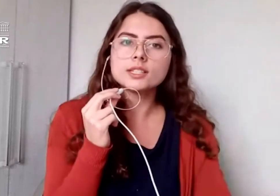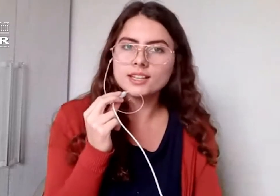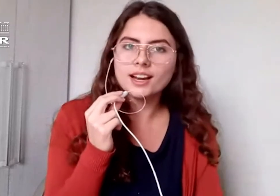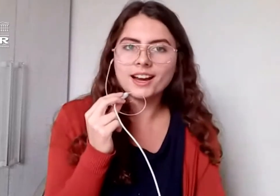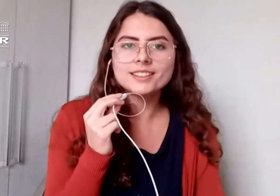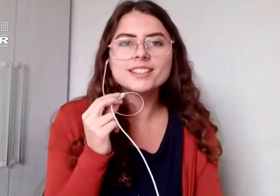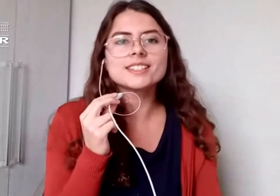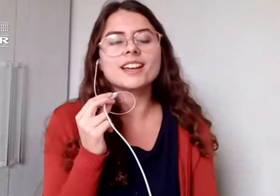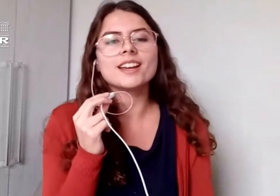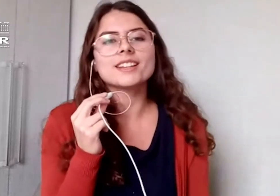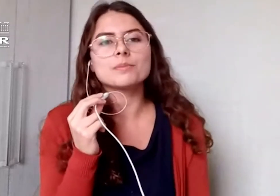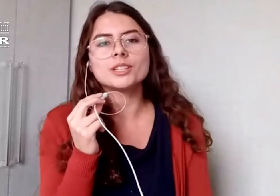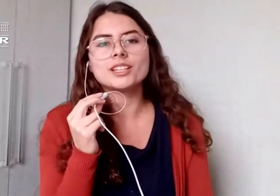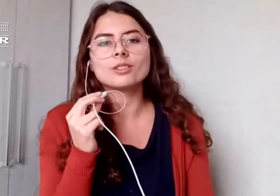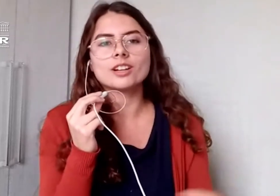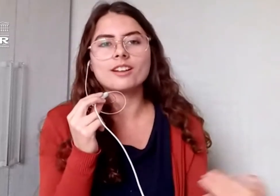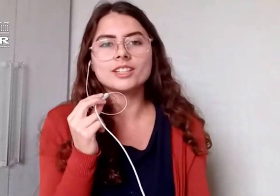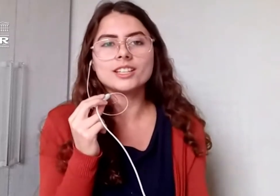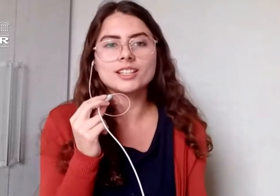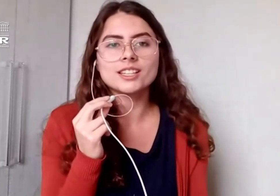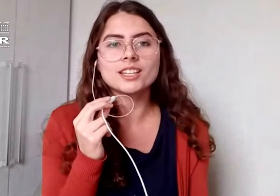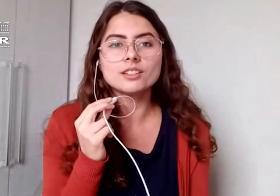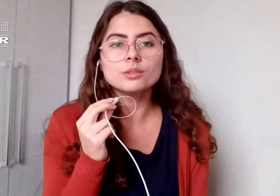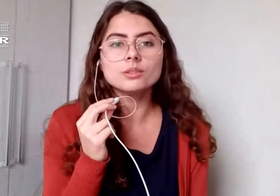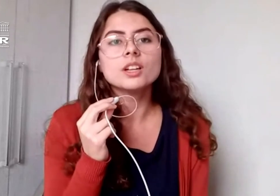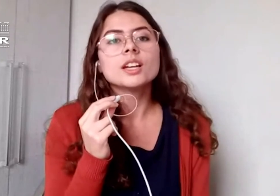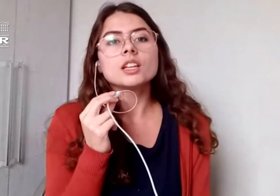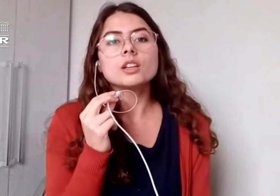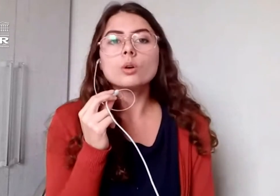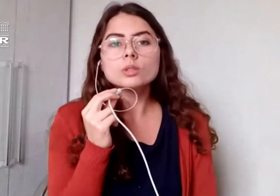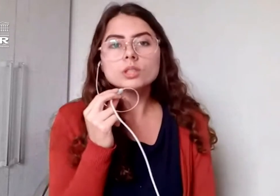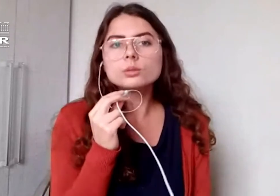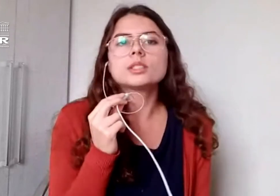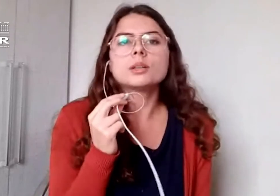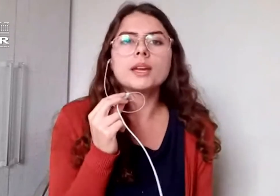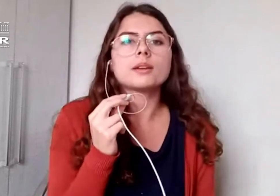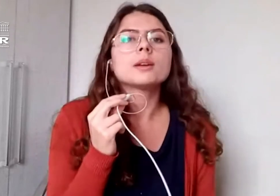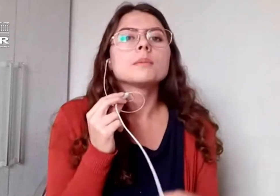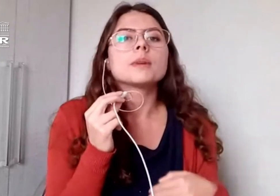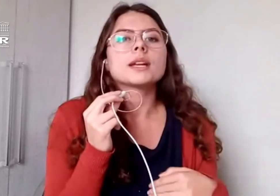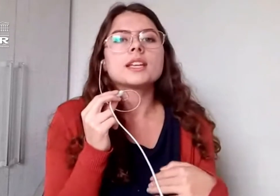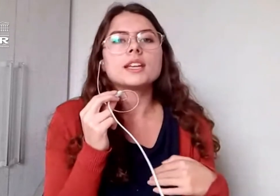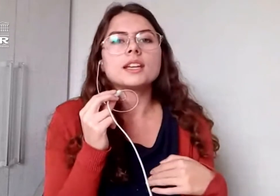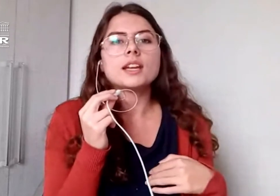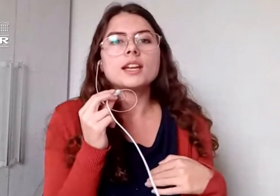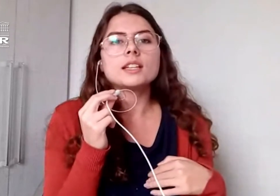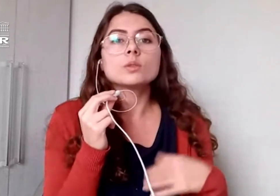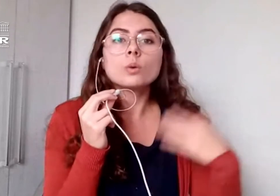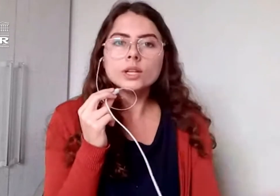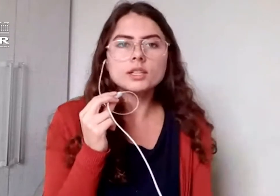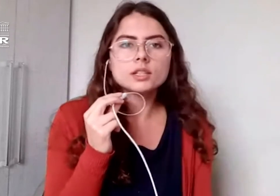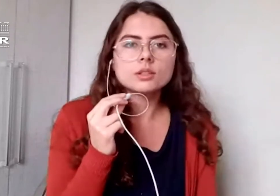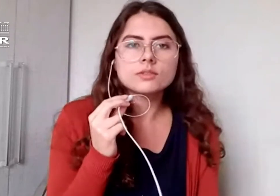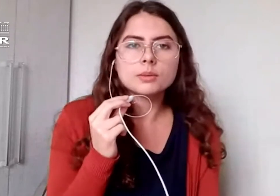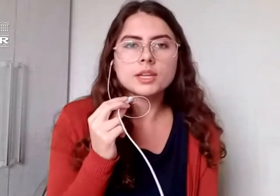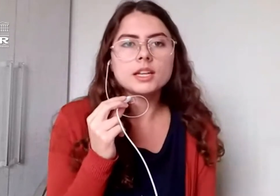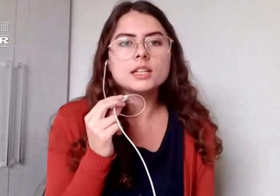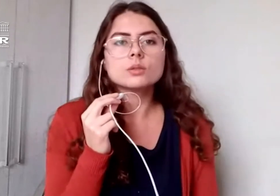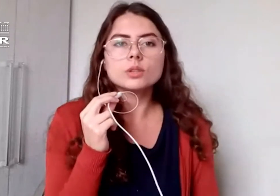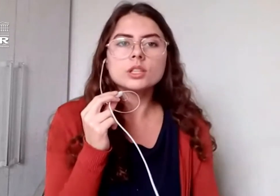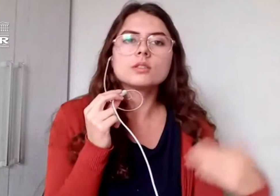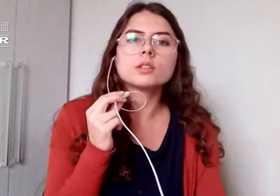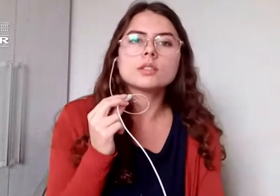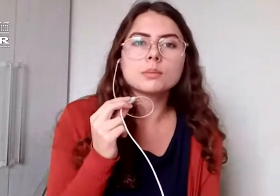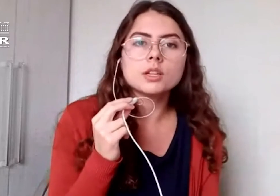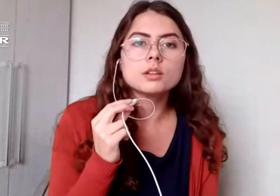fazer coisas erradas, né, que poderiam colocar a vida delas em risco, e com os adultos também, para que eles cuidem das suas